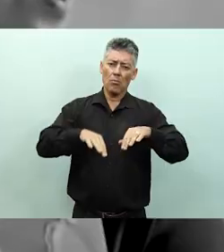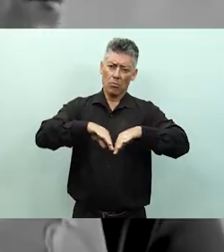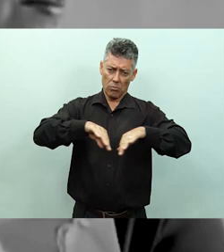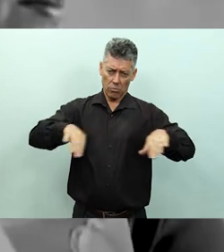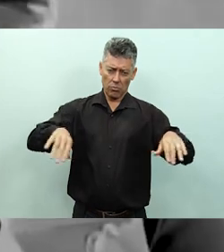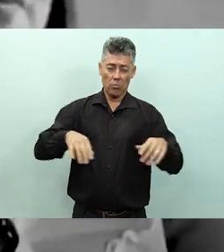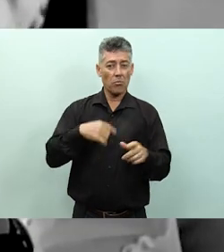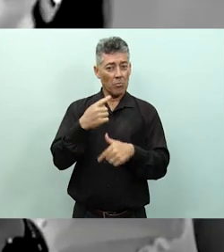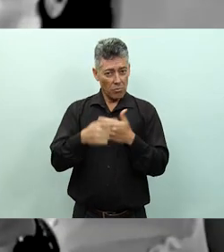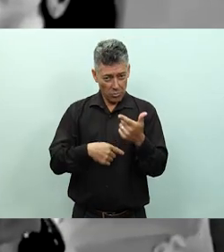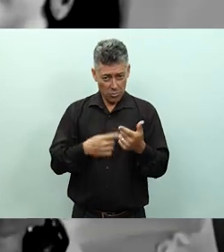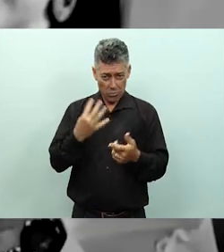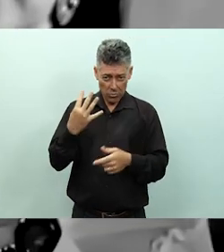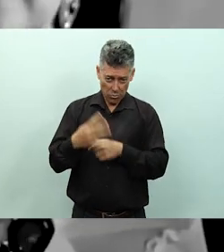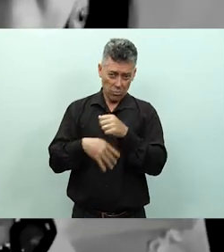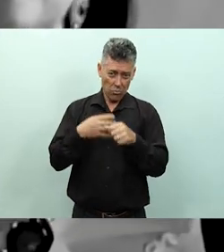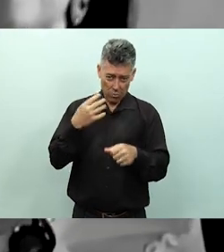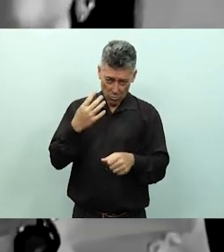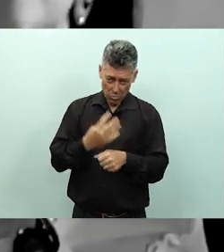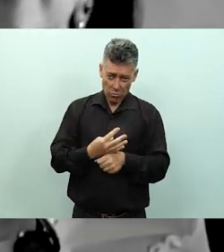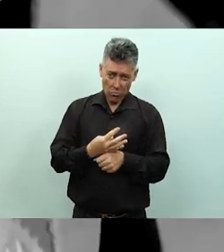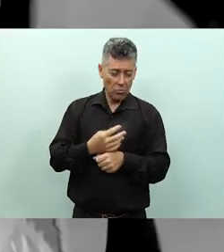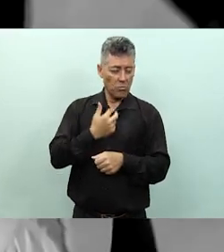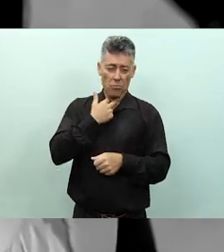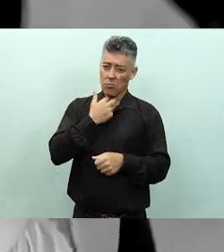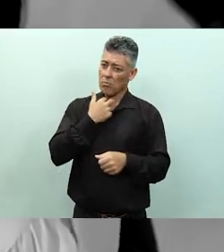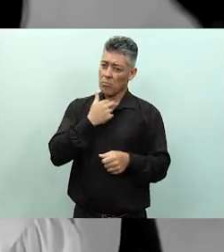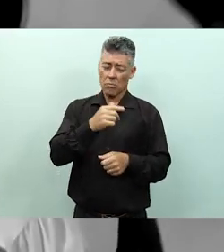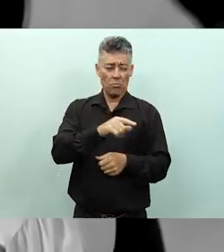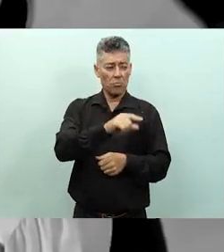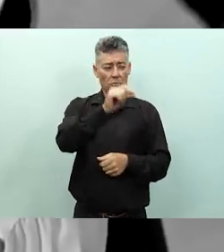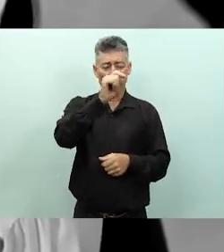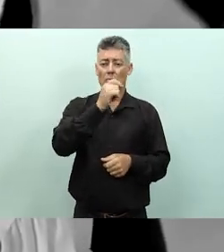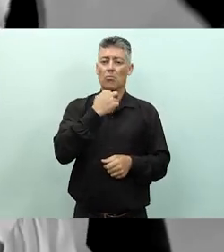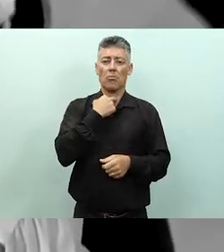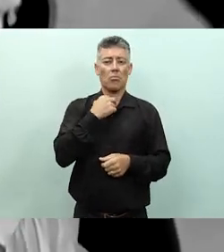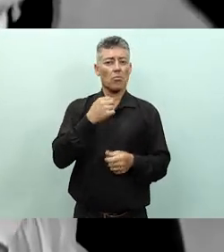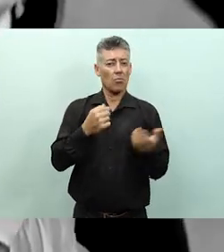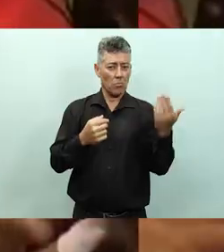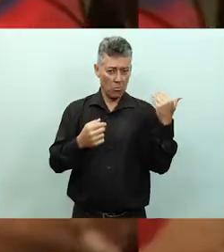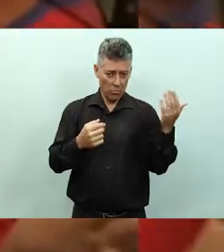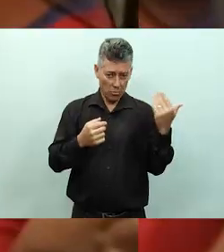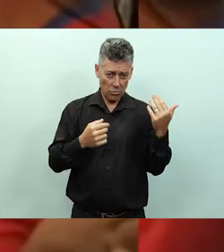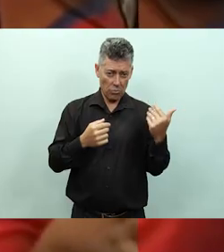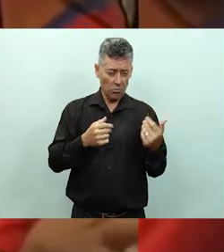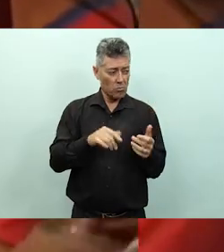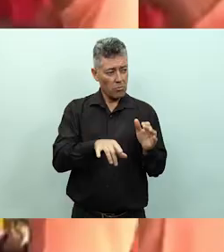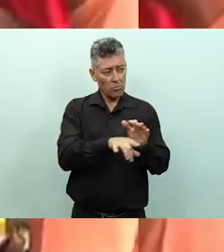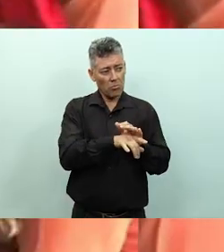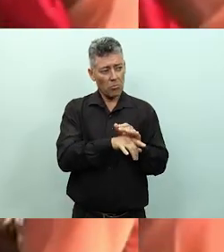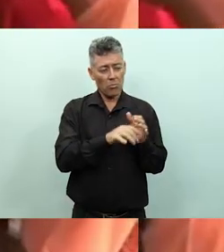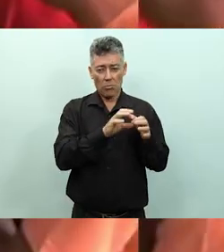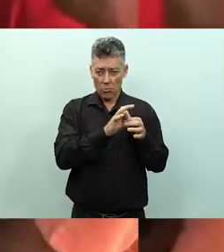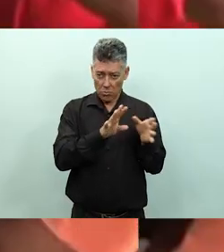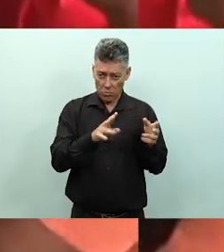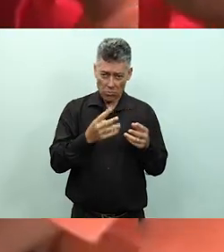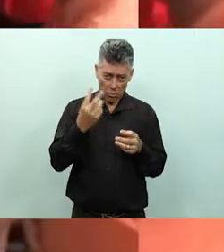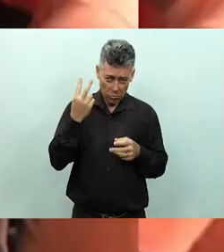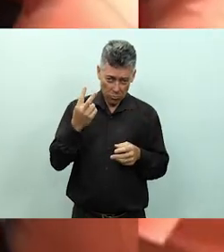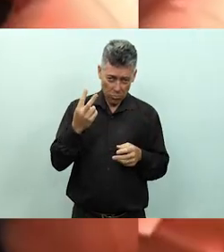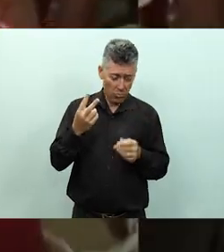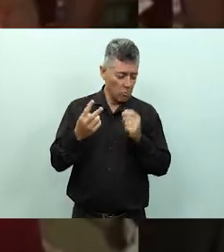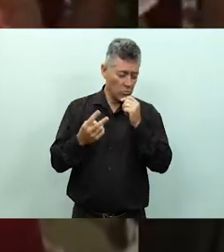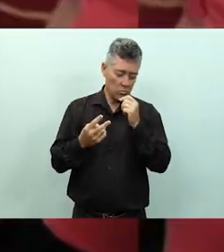PSB. Após os 4 anos, Vilma não pôde se reeleger, pois na época a legislação não permitia 2 mandatos